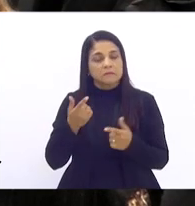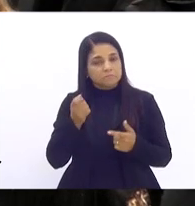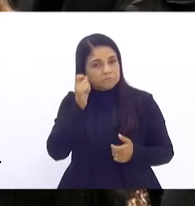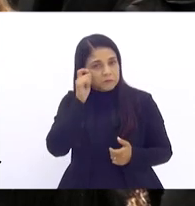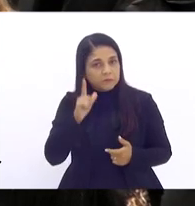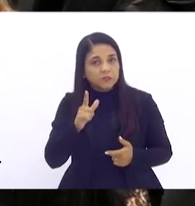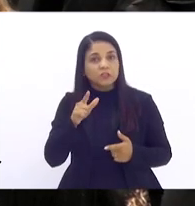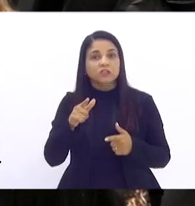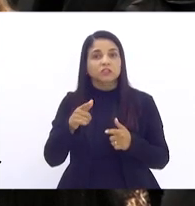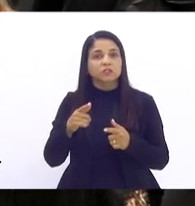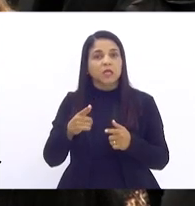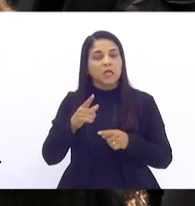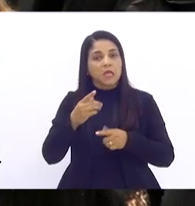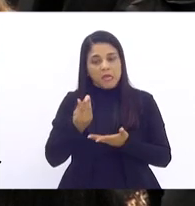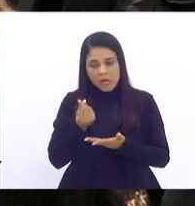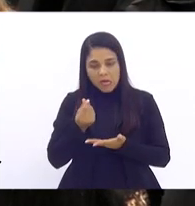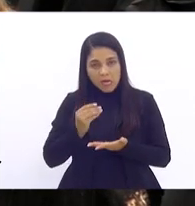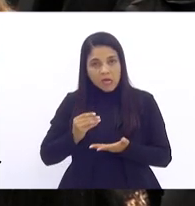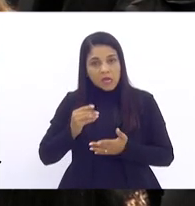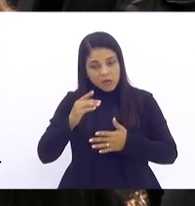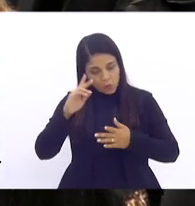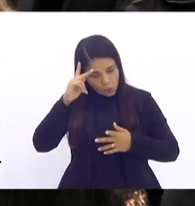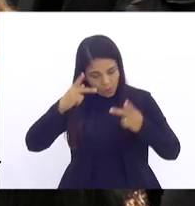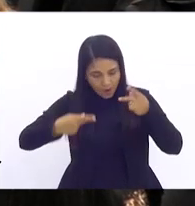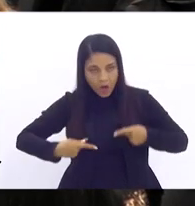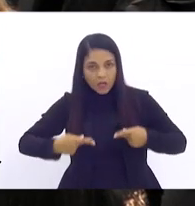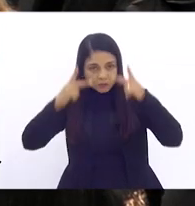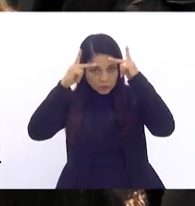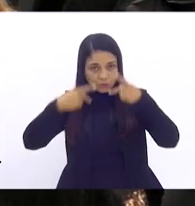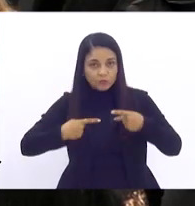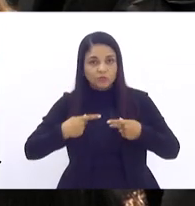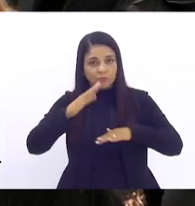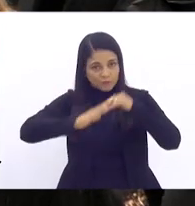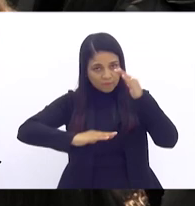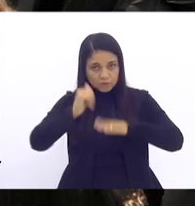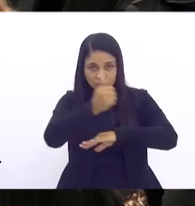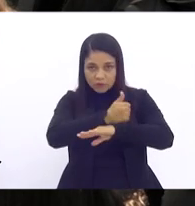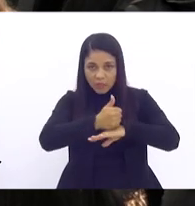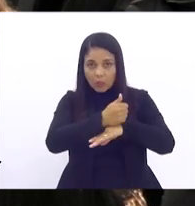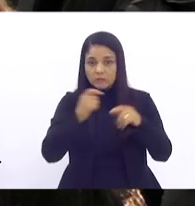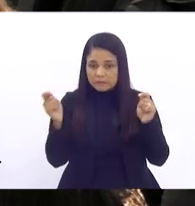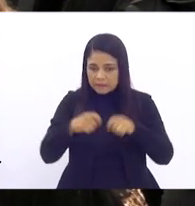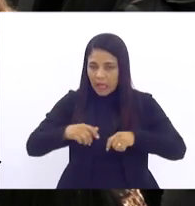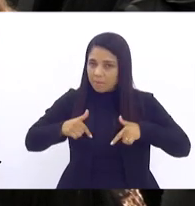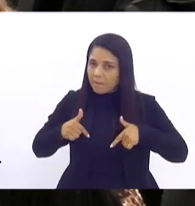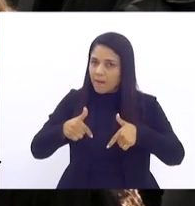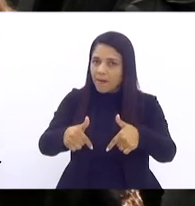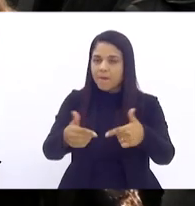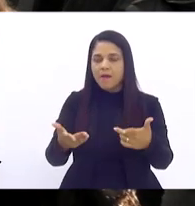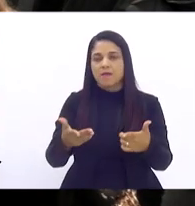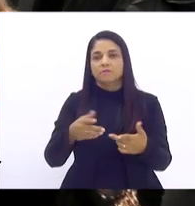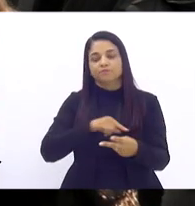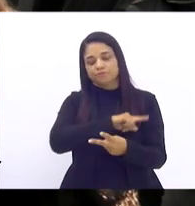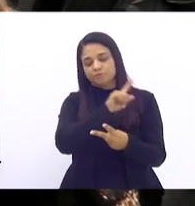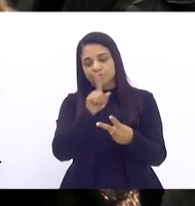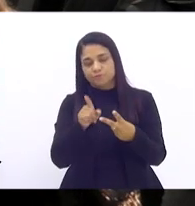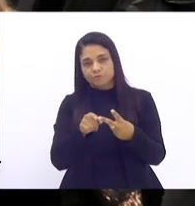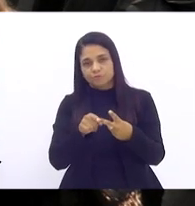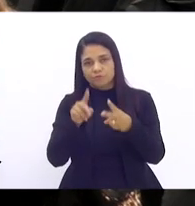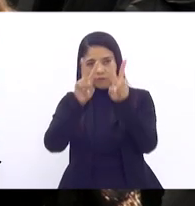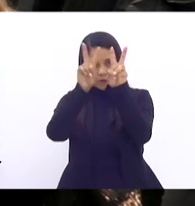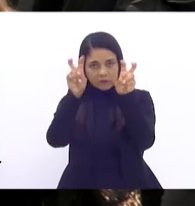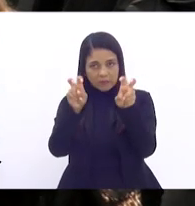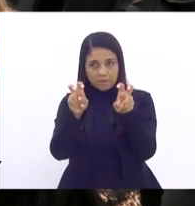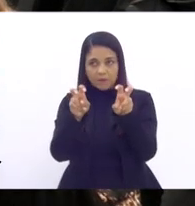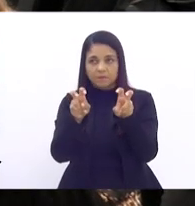tem um capital humano né então a gente tem essa vantagem comparativa para que a gente possa avançar nesse tema o segundo tema que eu queria